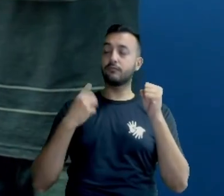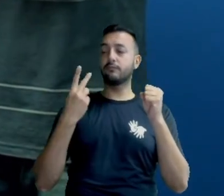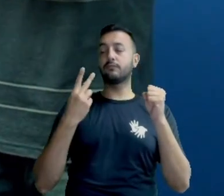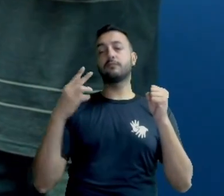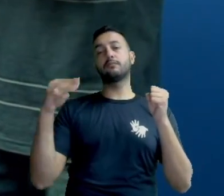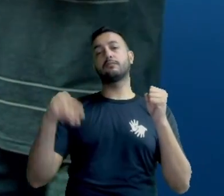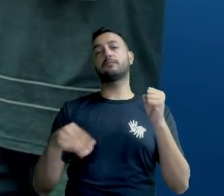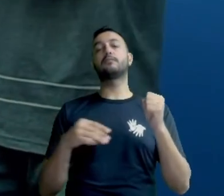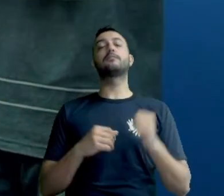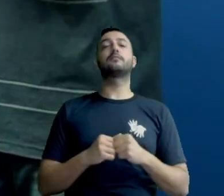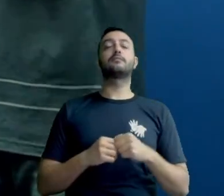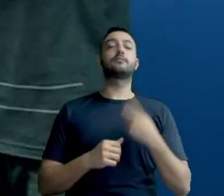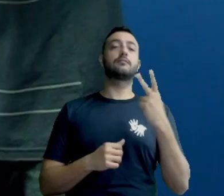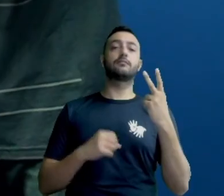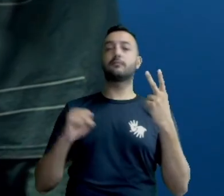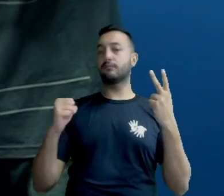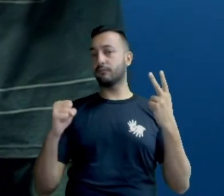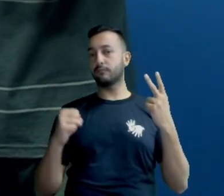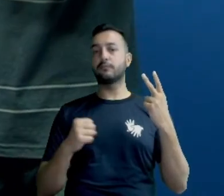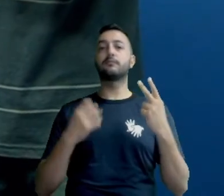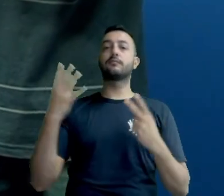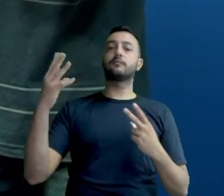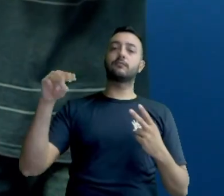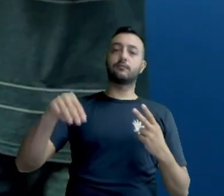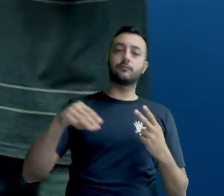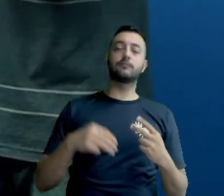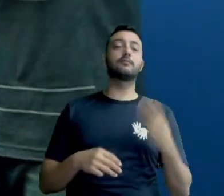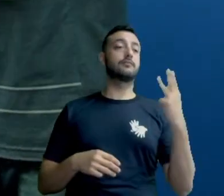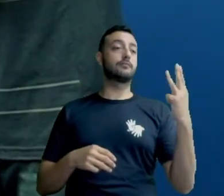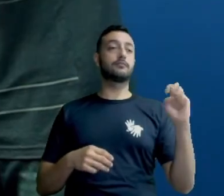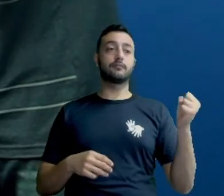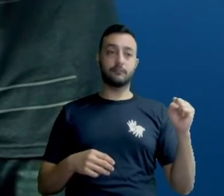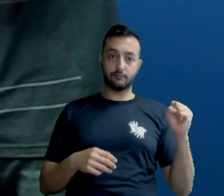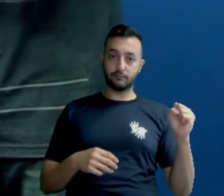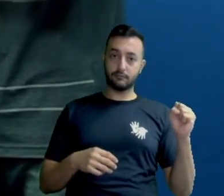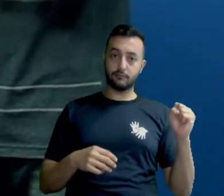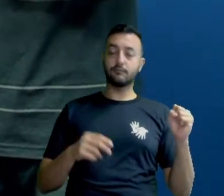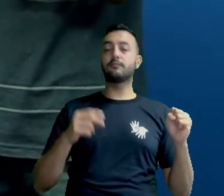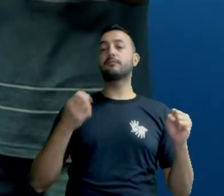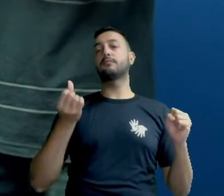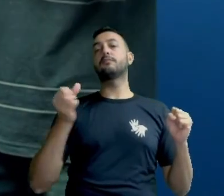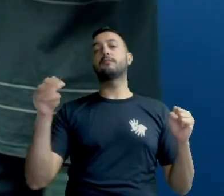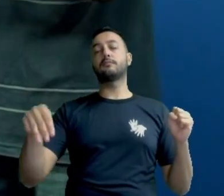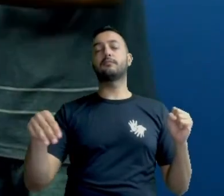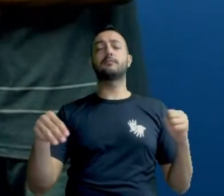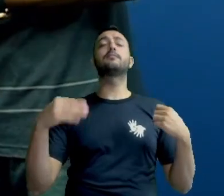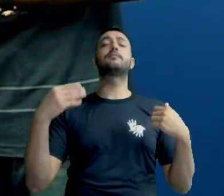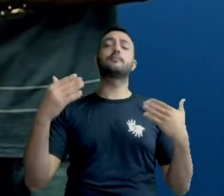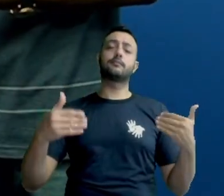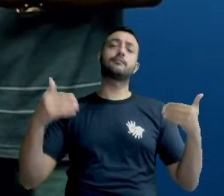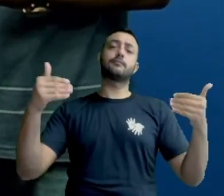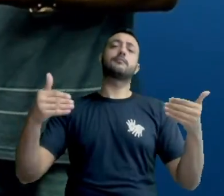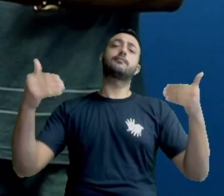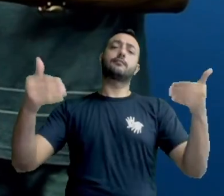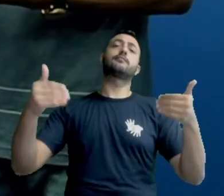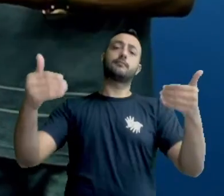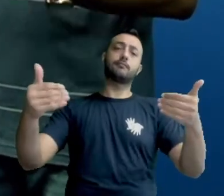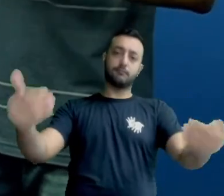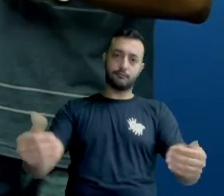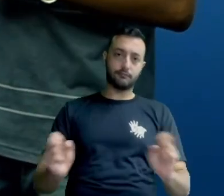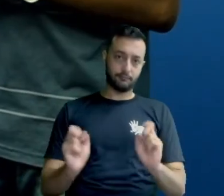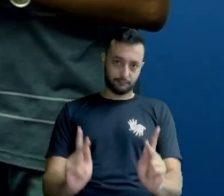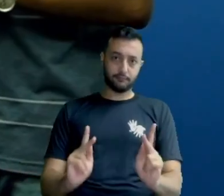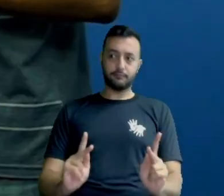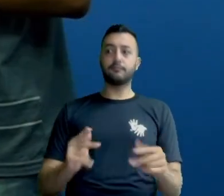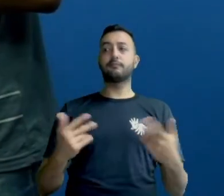metros. Em 2 segundos, 4 metros. Em 3 segundos, 6 metros. E assim por diante.